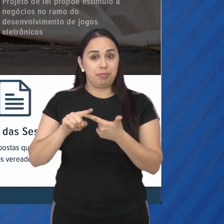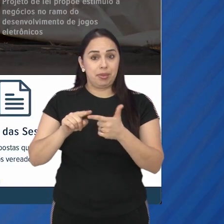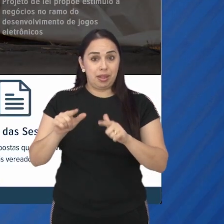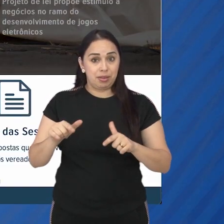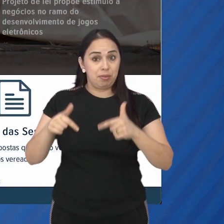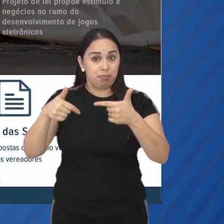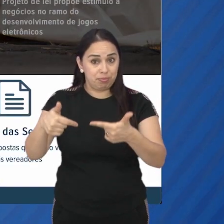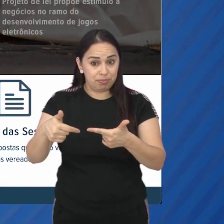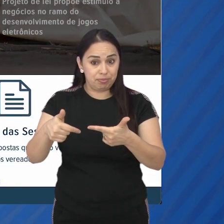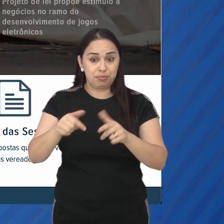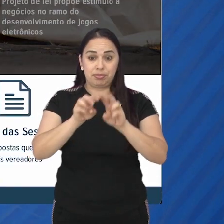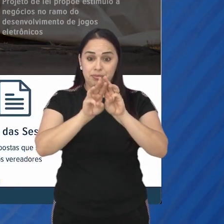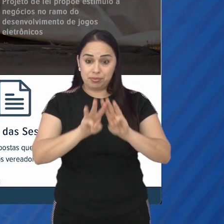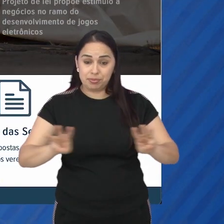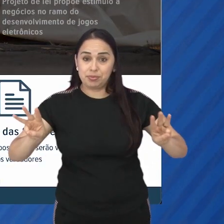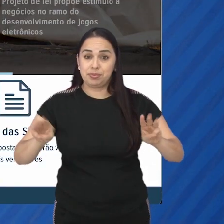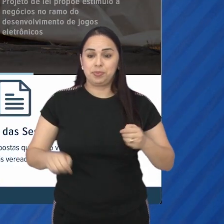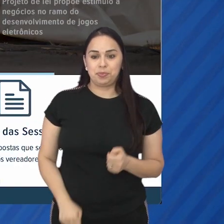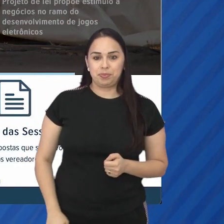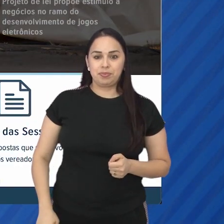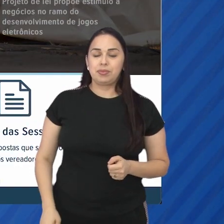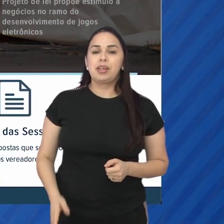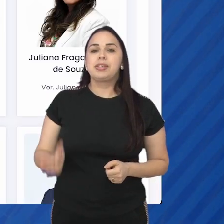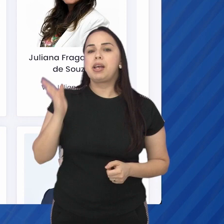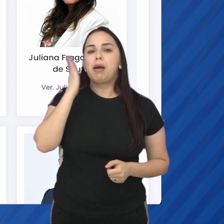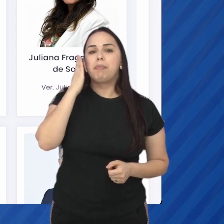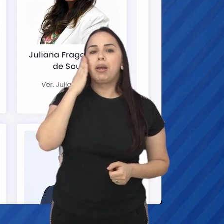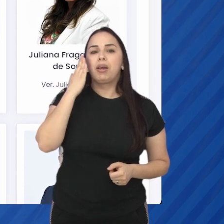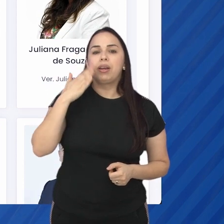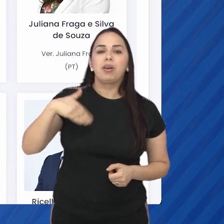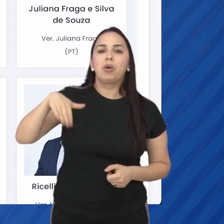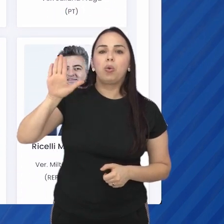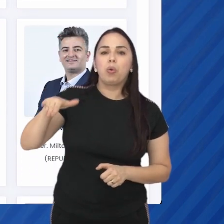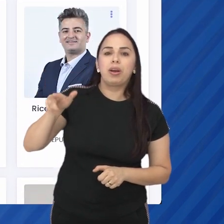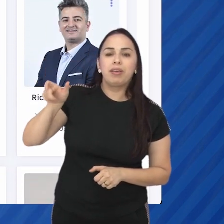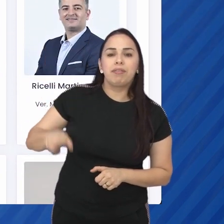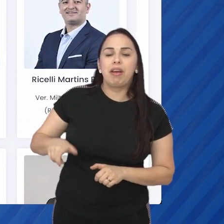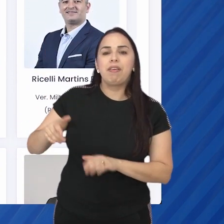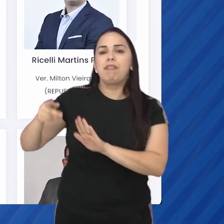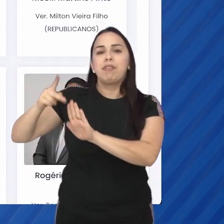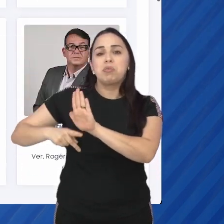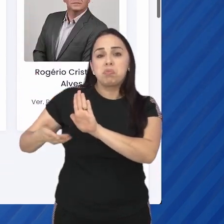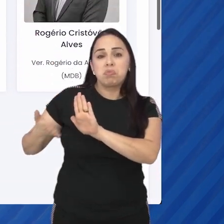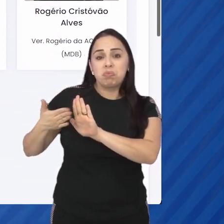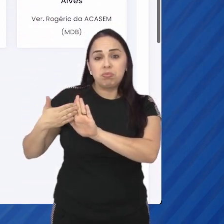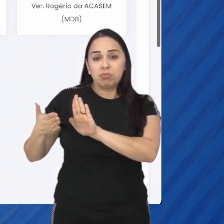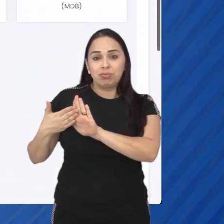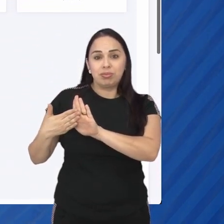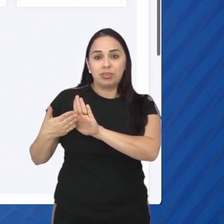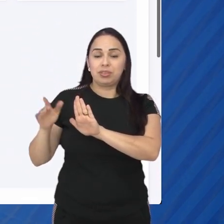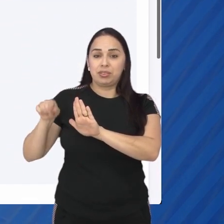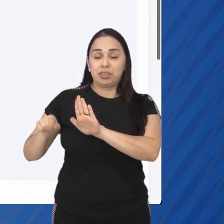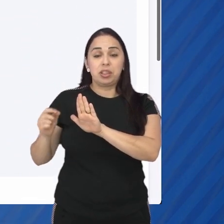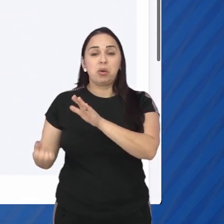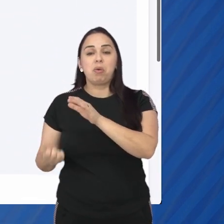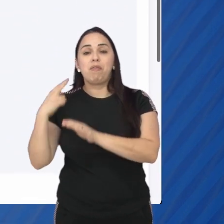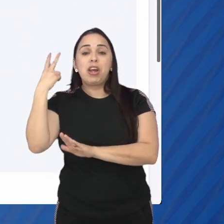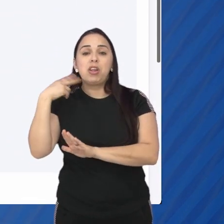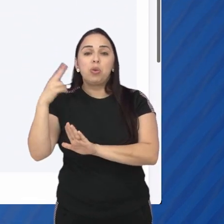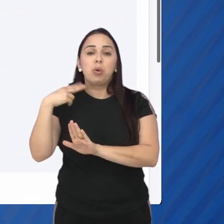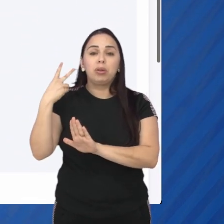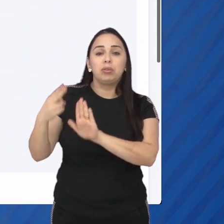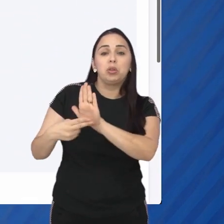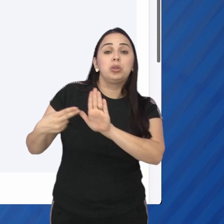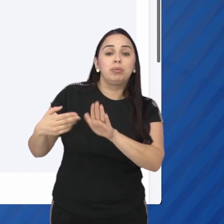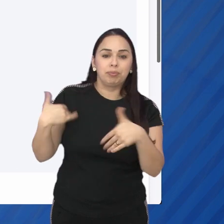as ações da Câmara pelo Portal da Transparência e saber tudo sobre as demandas e projetos de leis que são